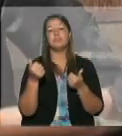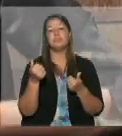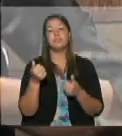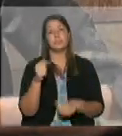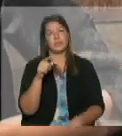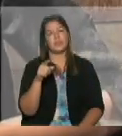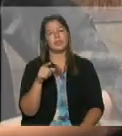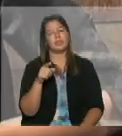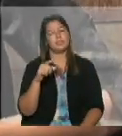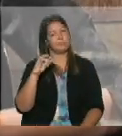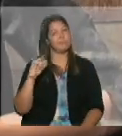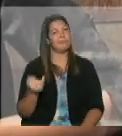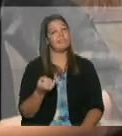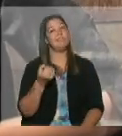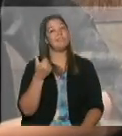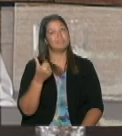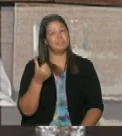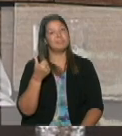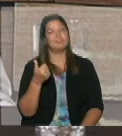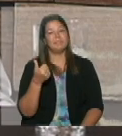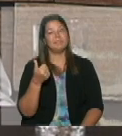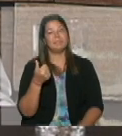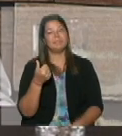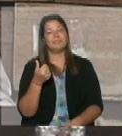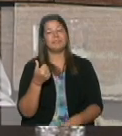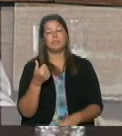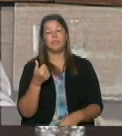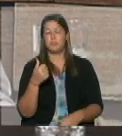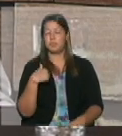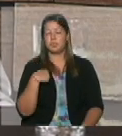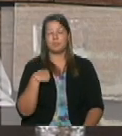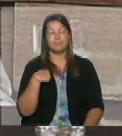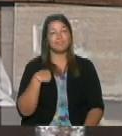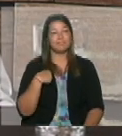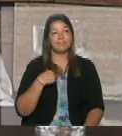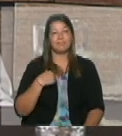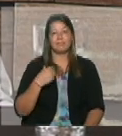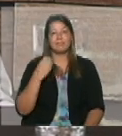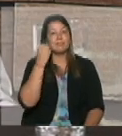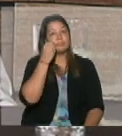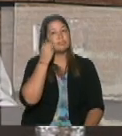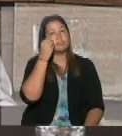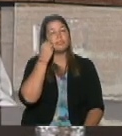aproveitou bem o tempo que esteve lá, foi isso? Eu aproveitei bastante o tempo. Foi uma experiência